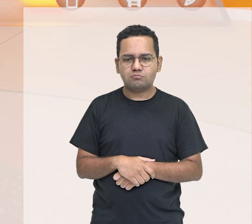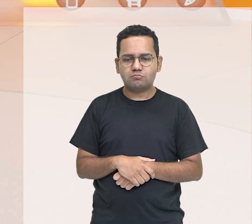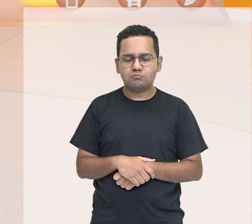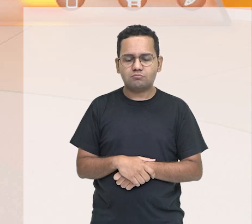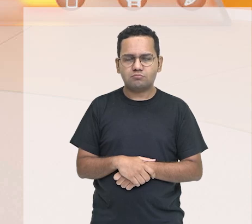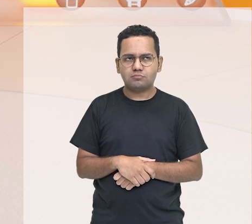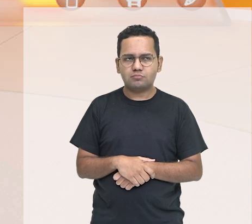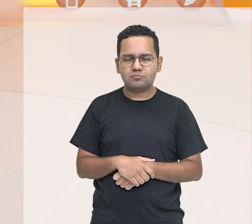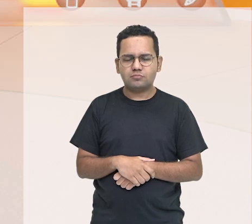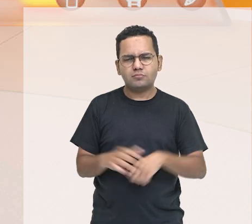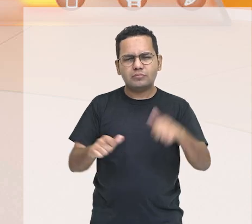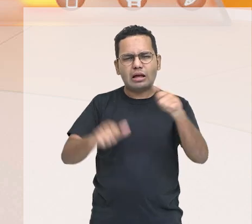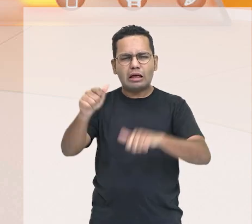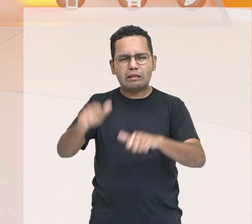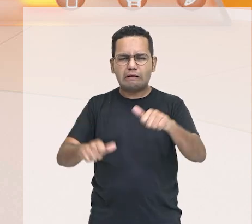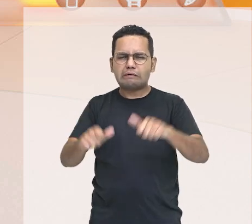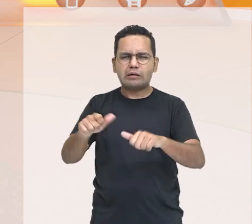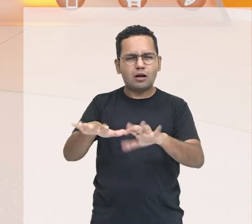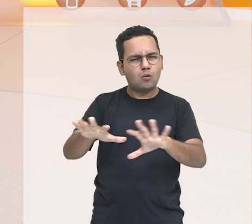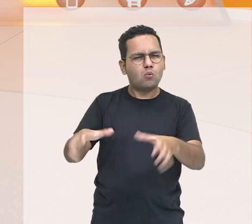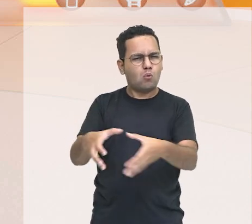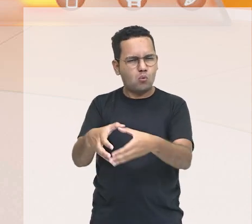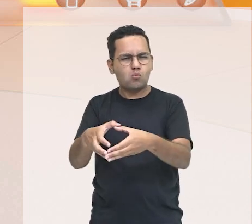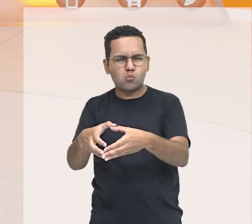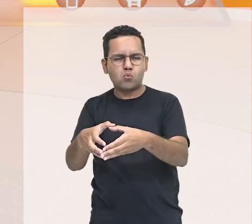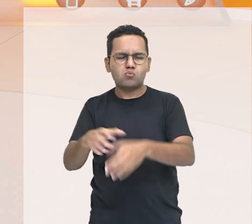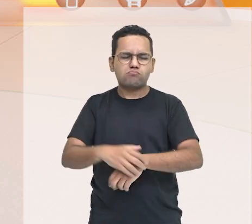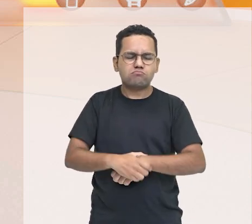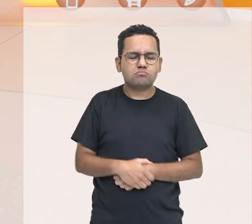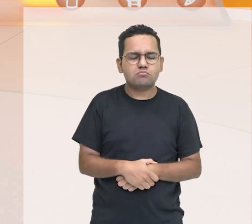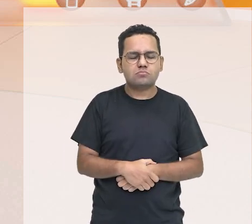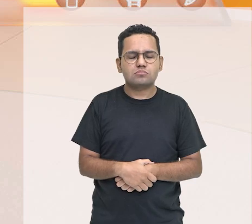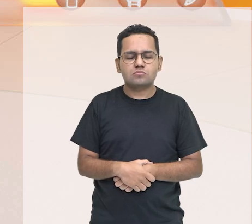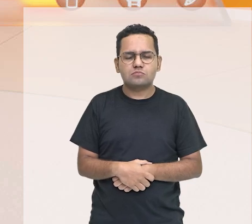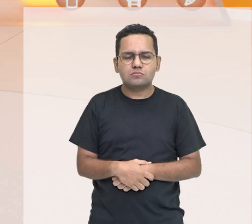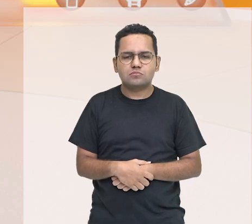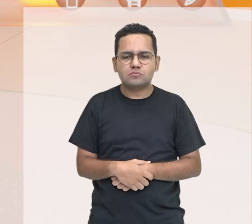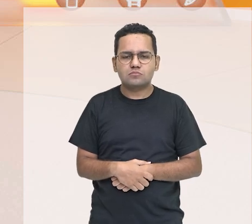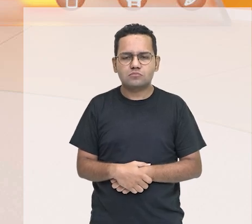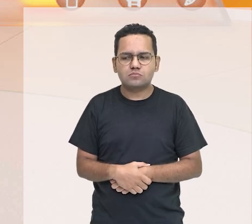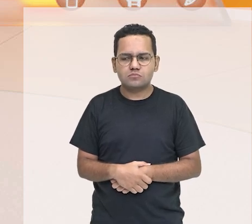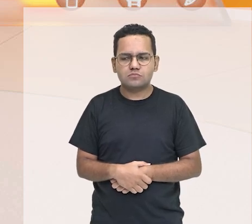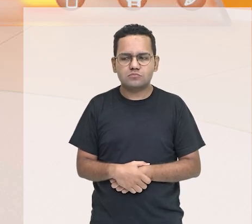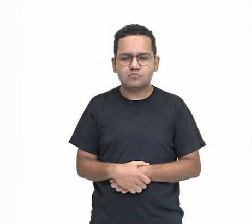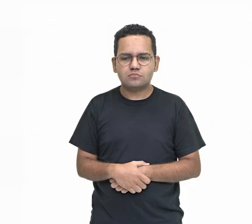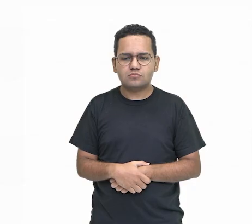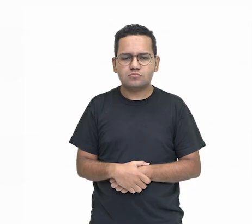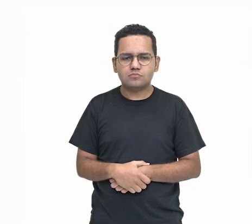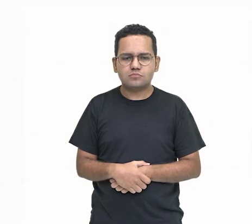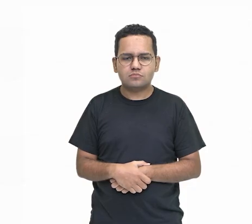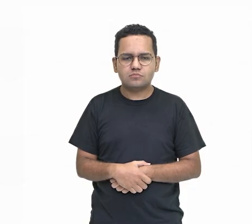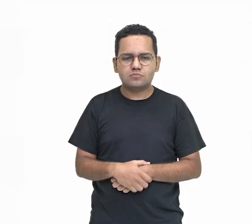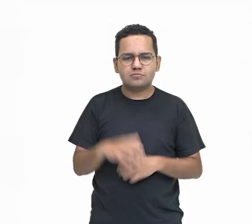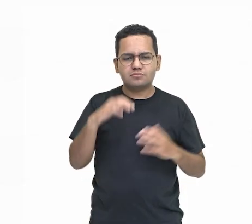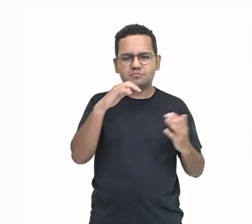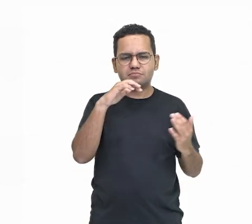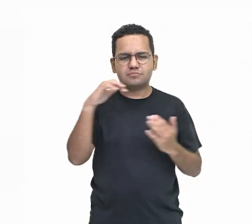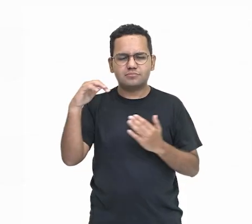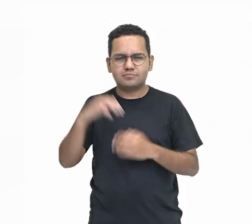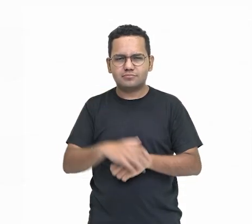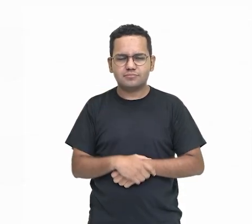coletividade, certo? Muito bem. E aí nós vamos trabalhar um conceito interessante, que é o conceito de